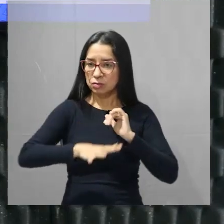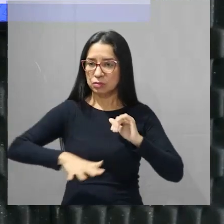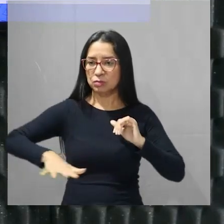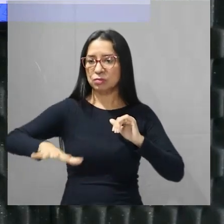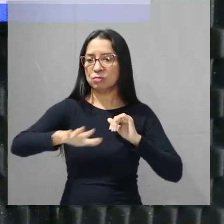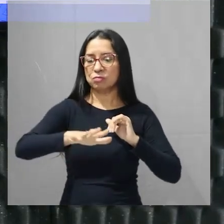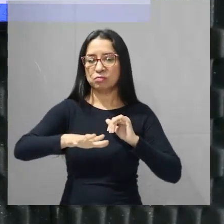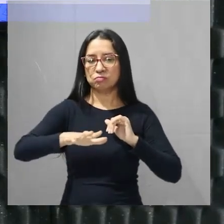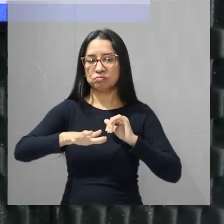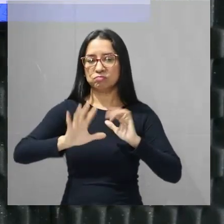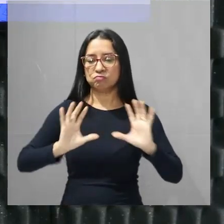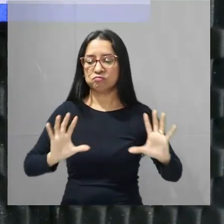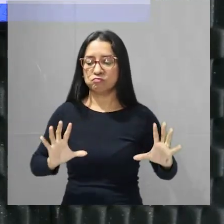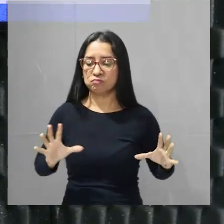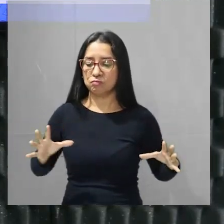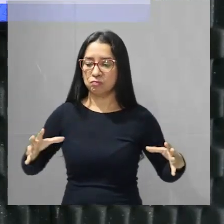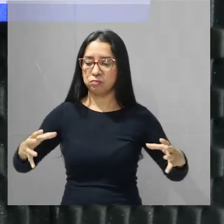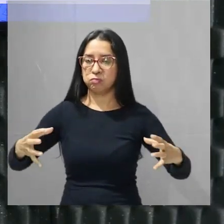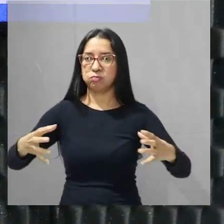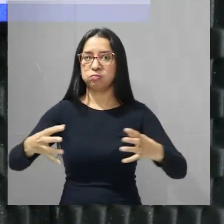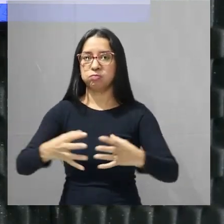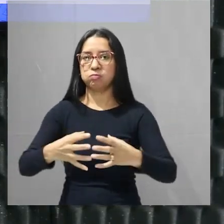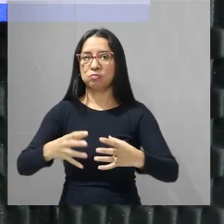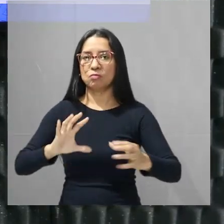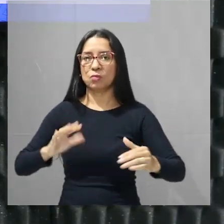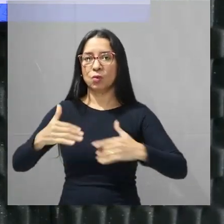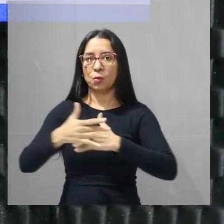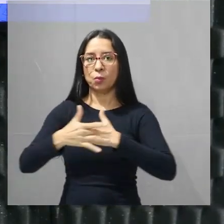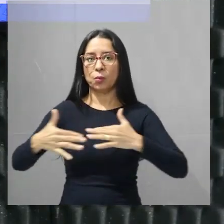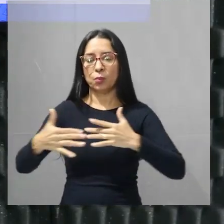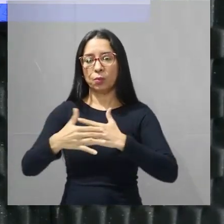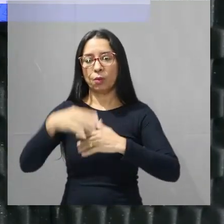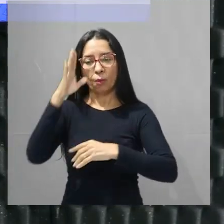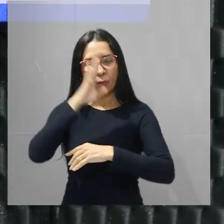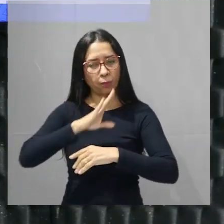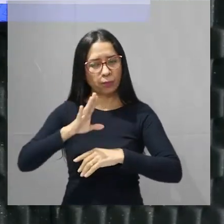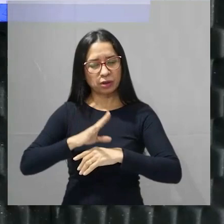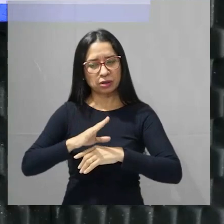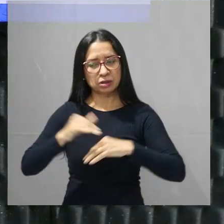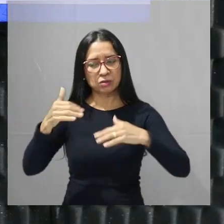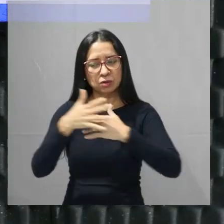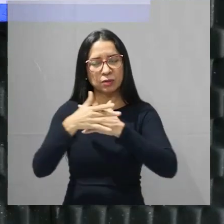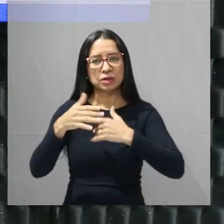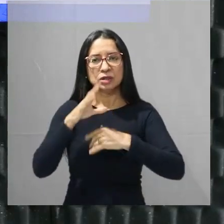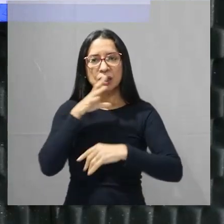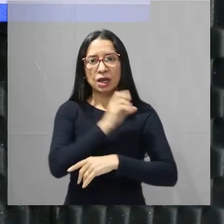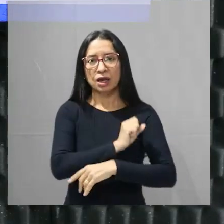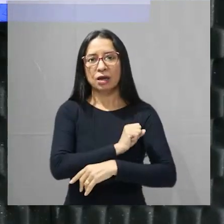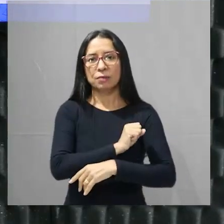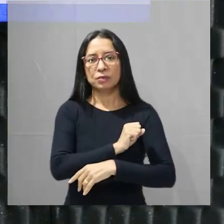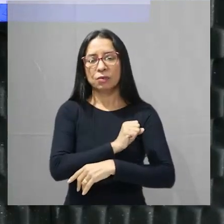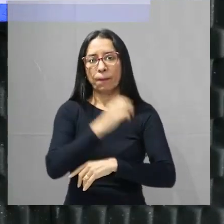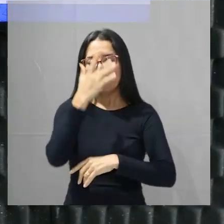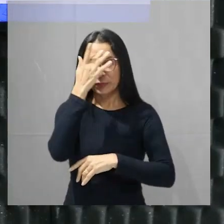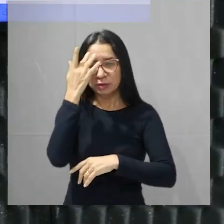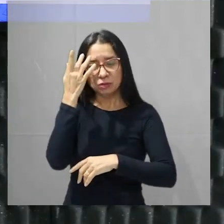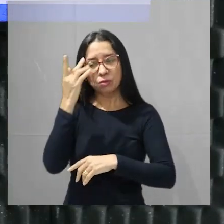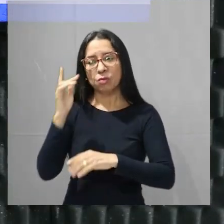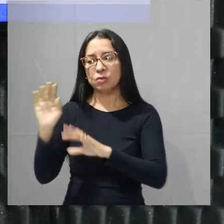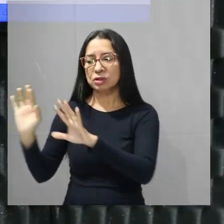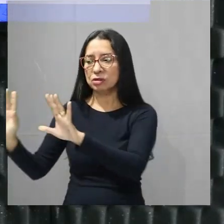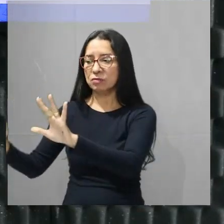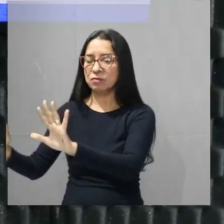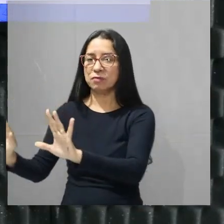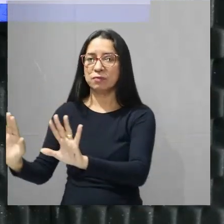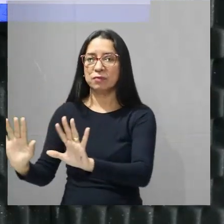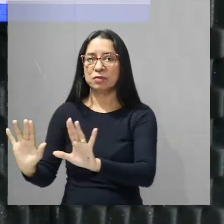densas regiões urbanizadas. Ou seja, o Brasil ele se urbaniza de forma muito rápida, ou seja, muita gente se deslocando do espaço rural para o espaço